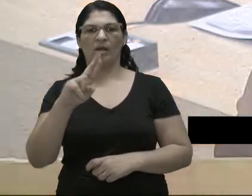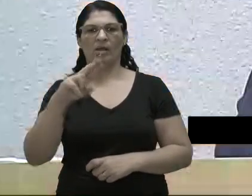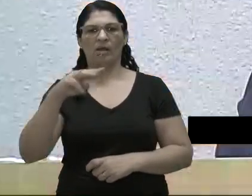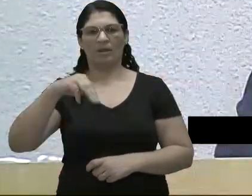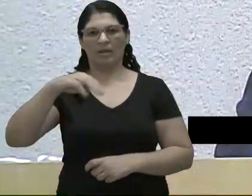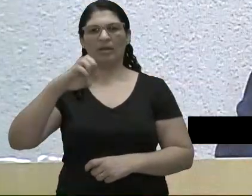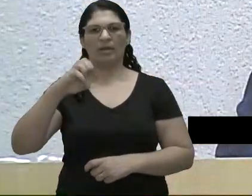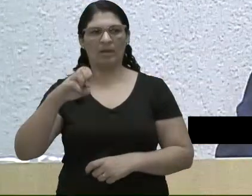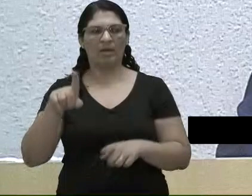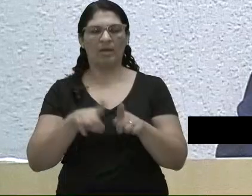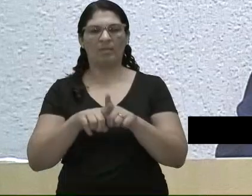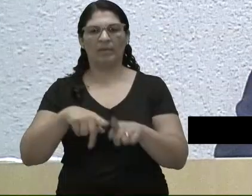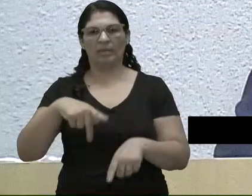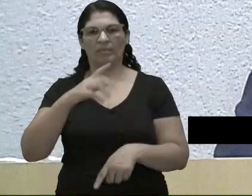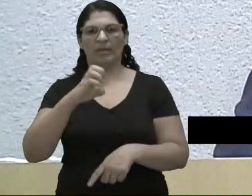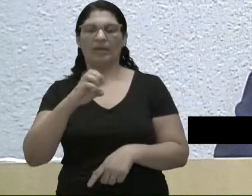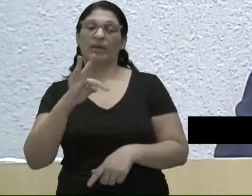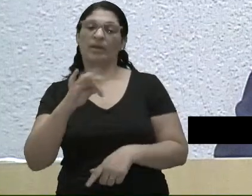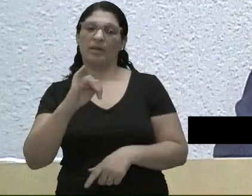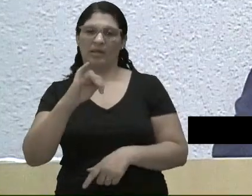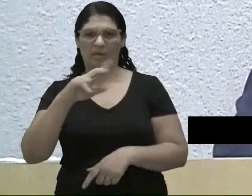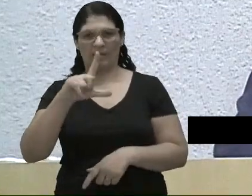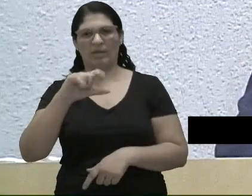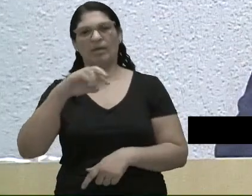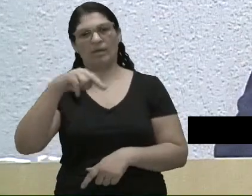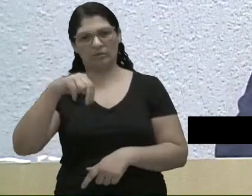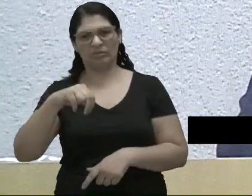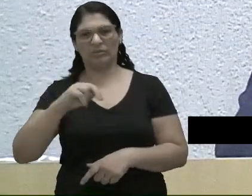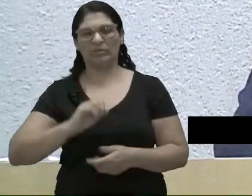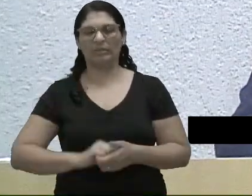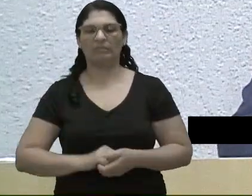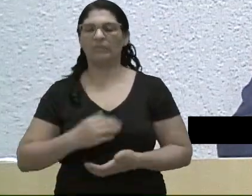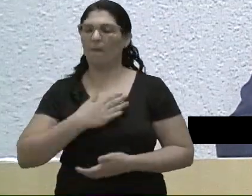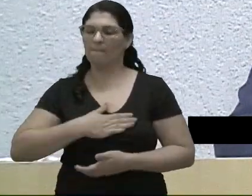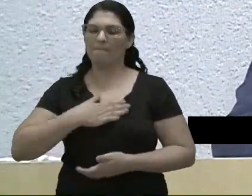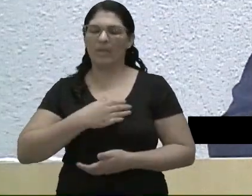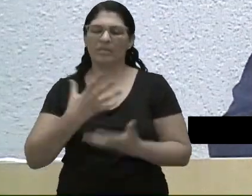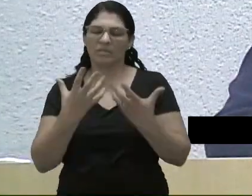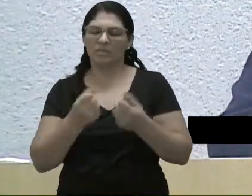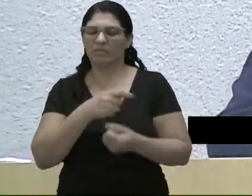tarde, doutor Guilherme. Boa tarde, doutora Kathleen. Prazer receber vocês aqui nessa tarde, tá?